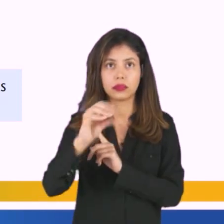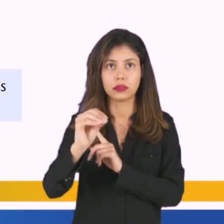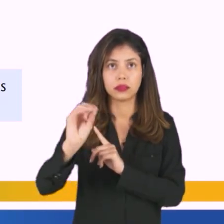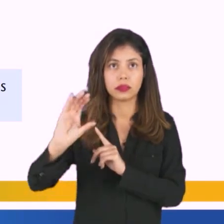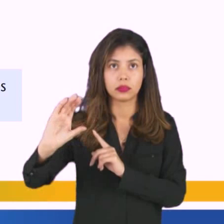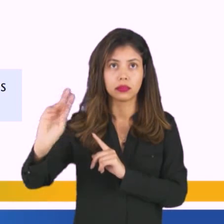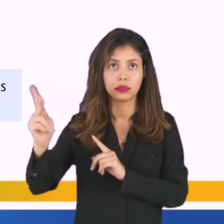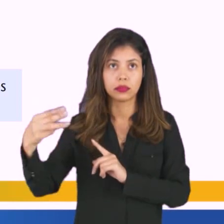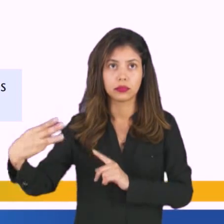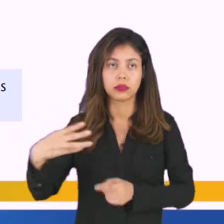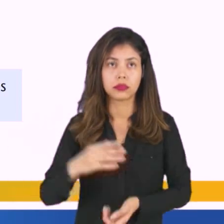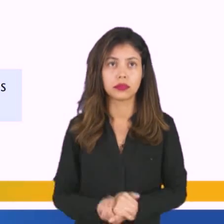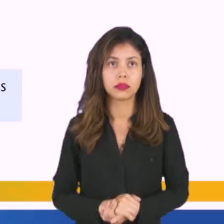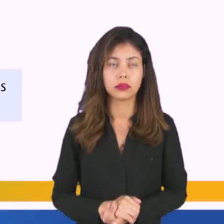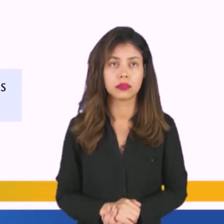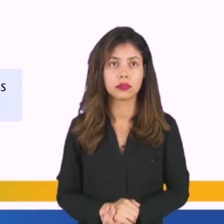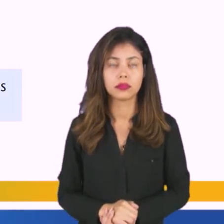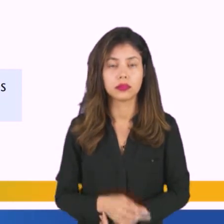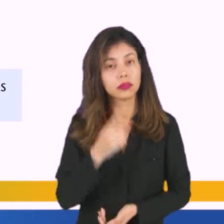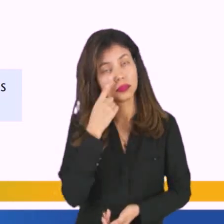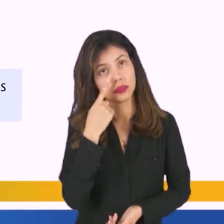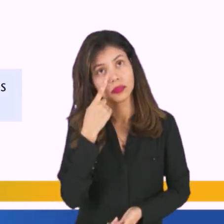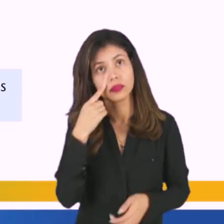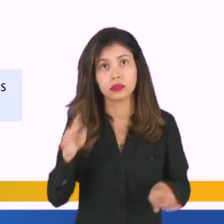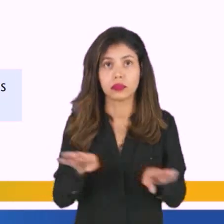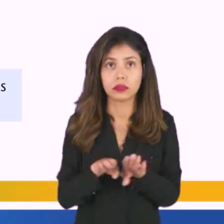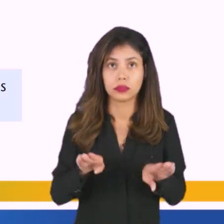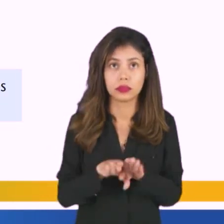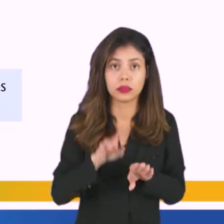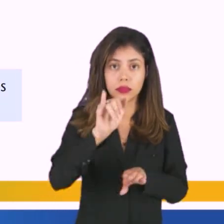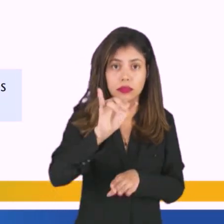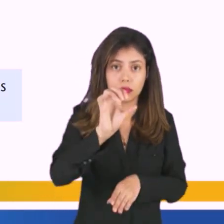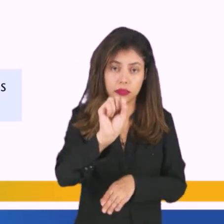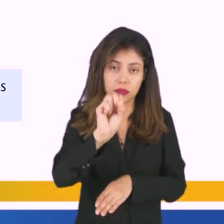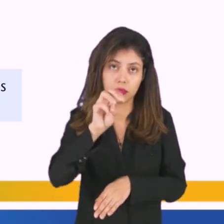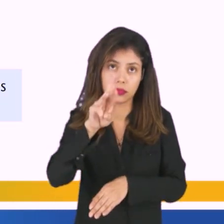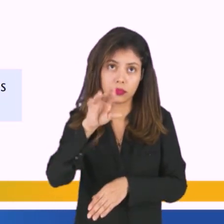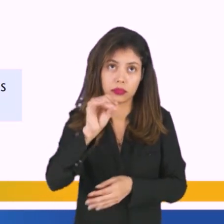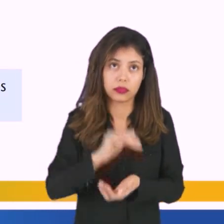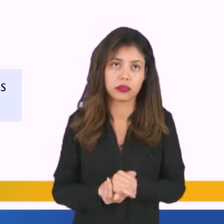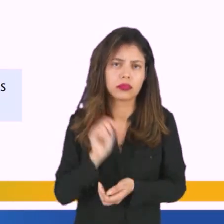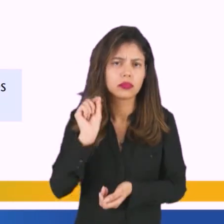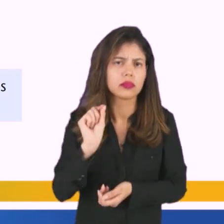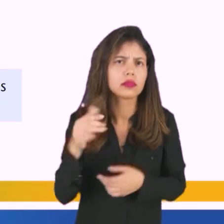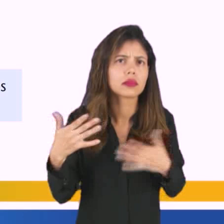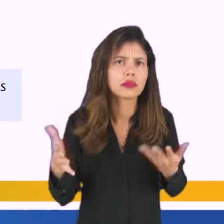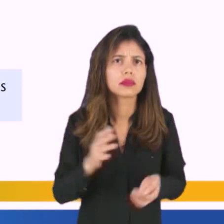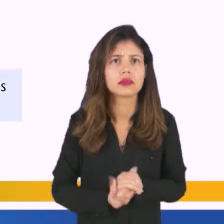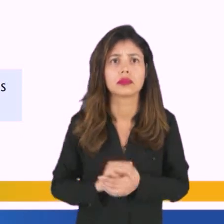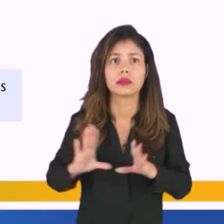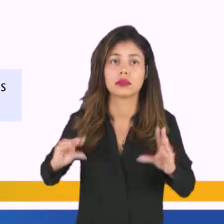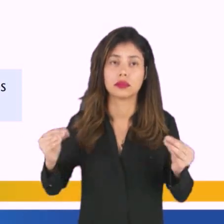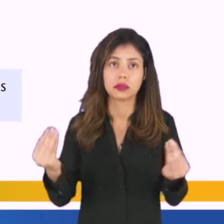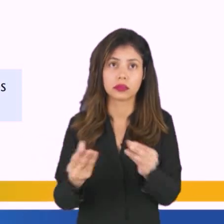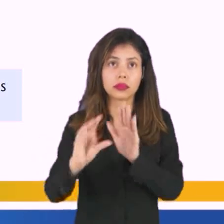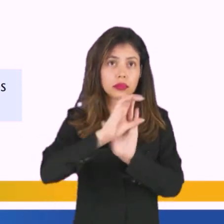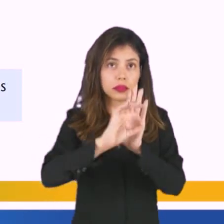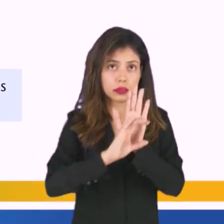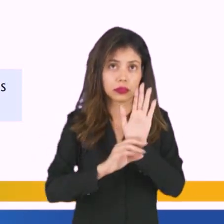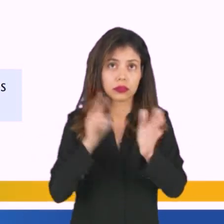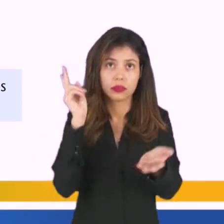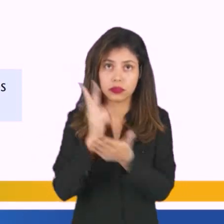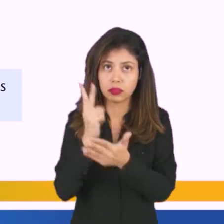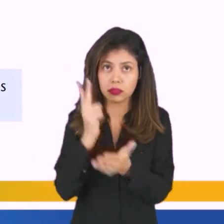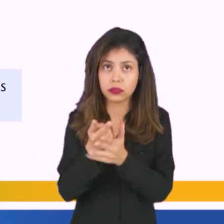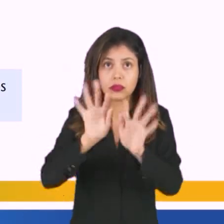perdão. E observando, eles são isômeros. E mais o que são isômeros? São compostos de mesma fórmula